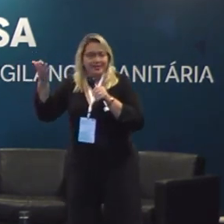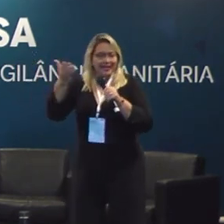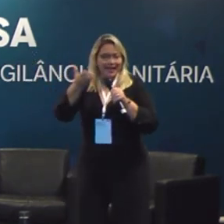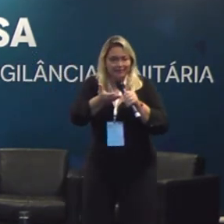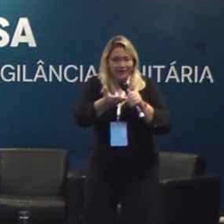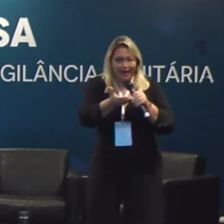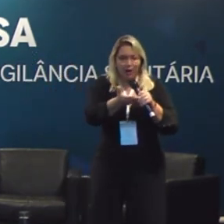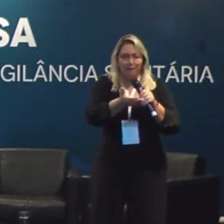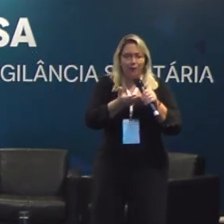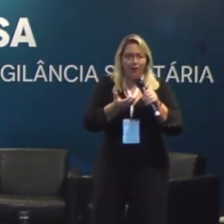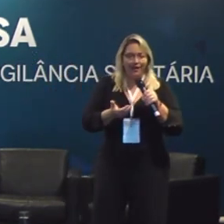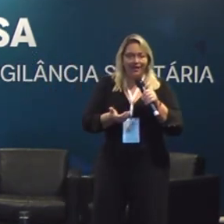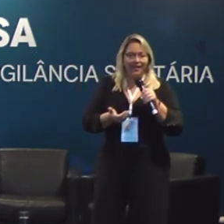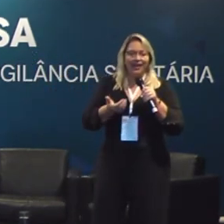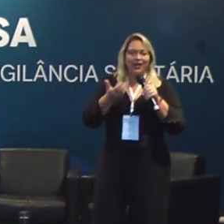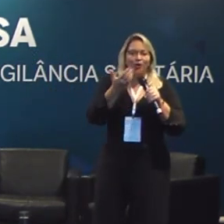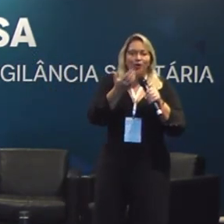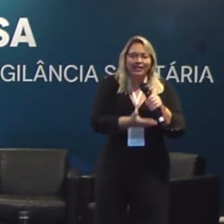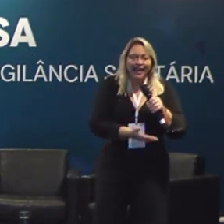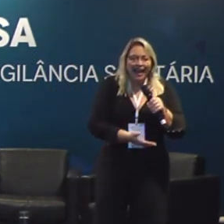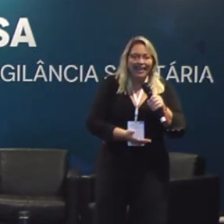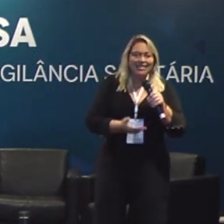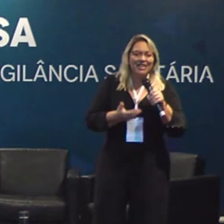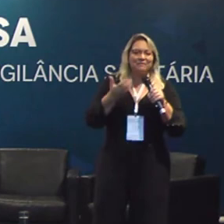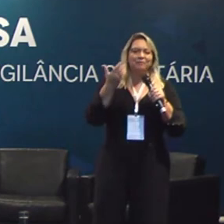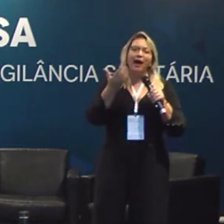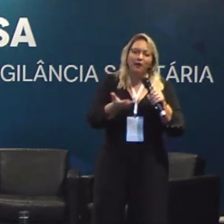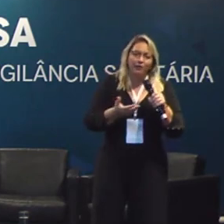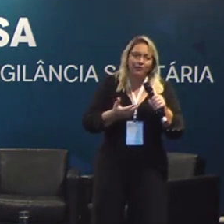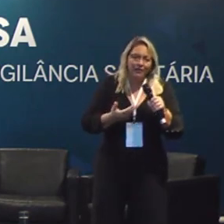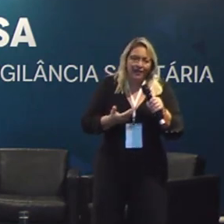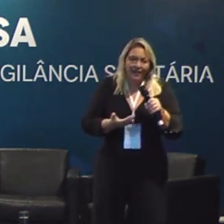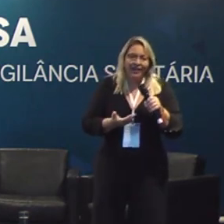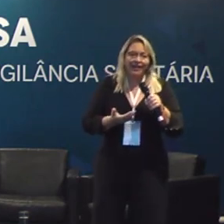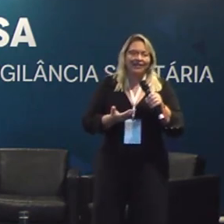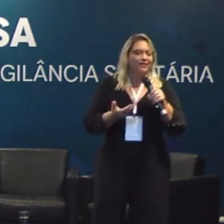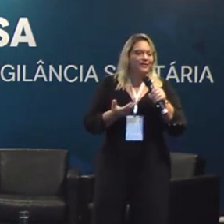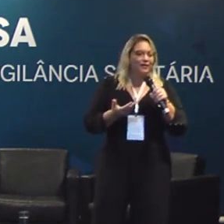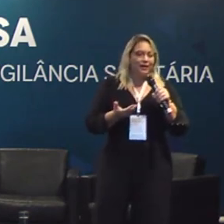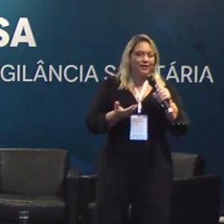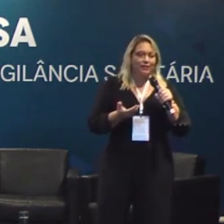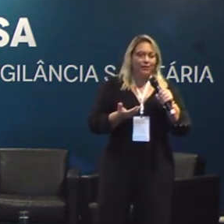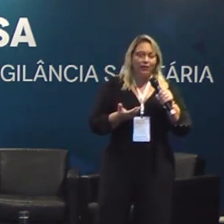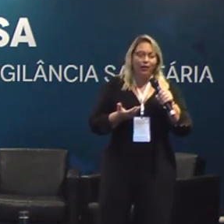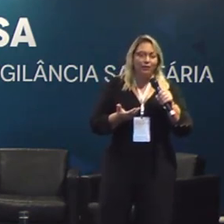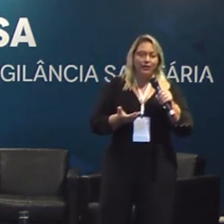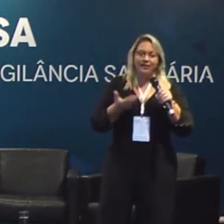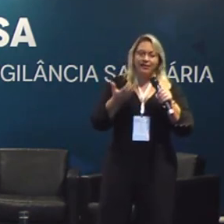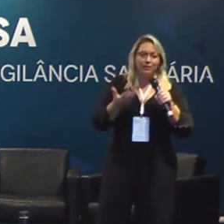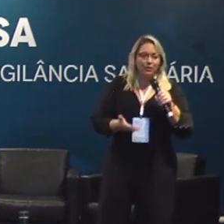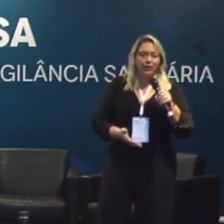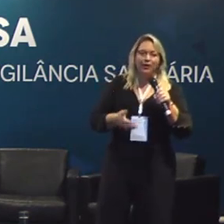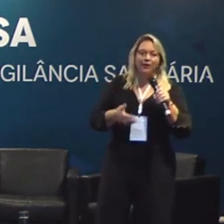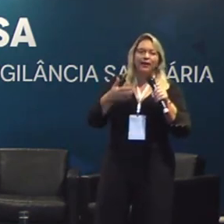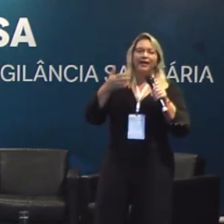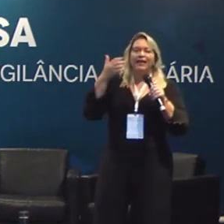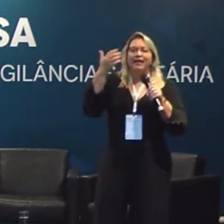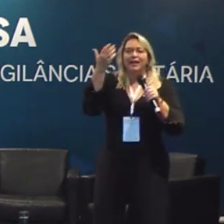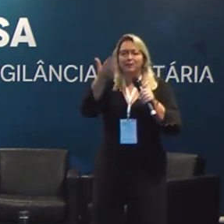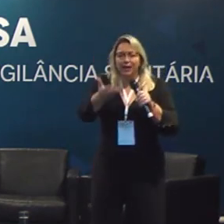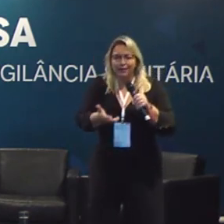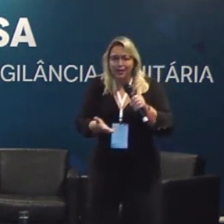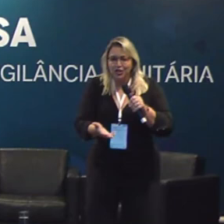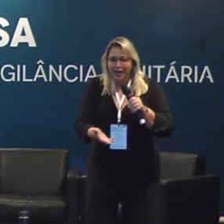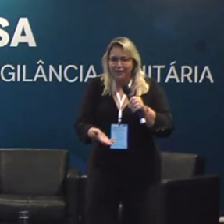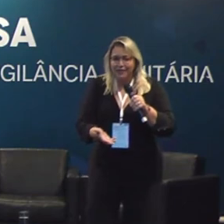né? É o amor aqui. Contagem, Paulo, agradeço demais a sua colaboração, Manuel. Ribeirão